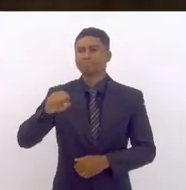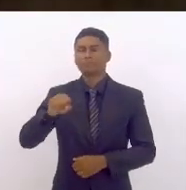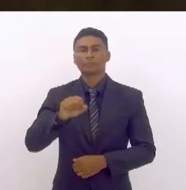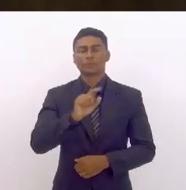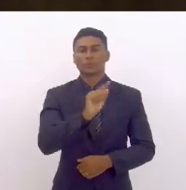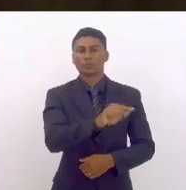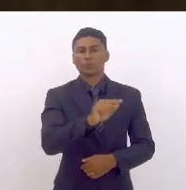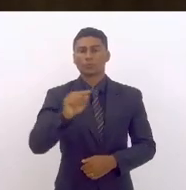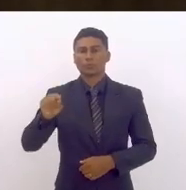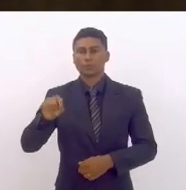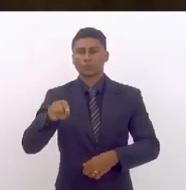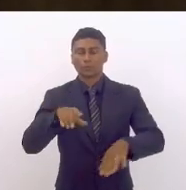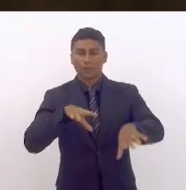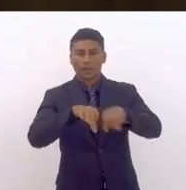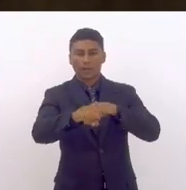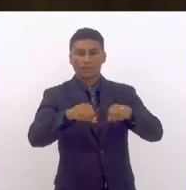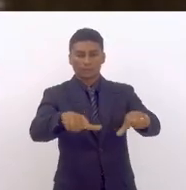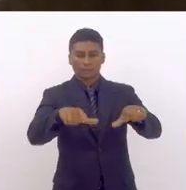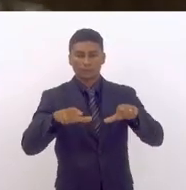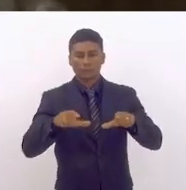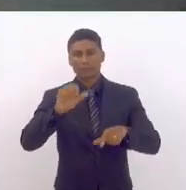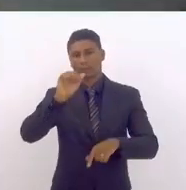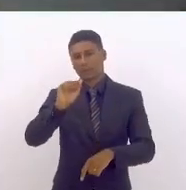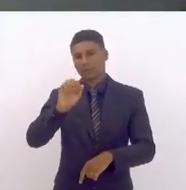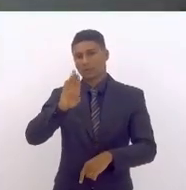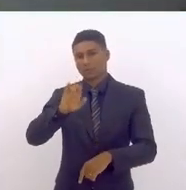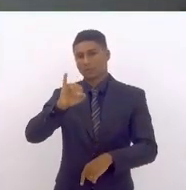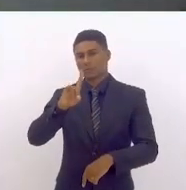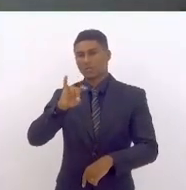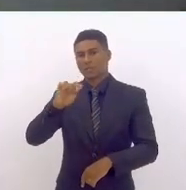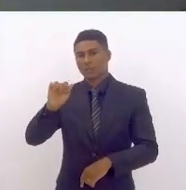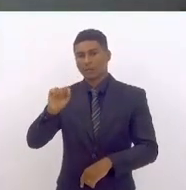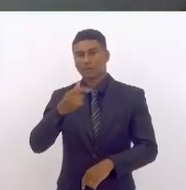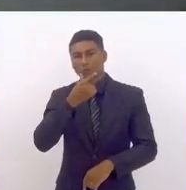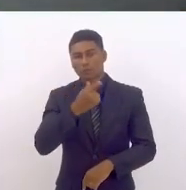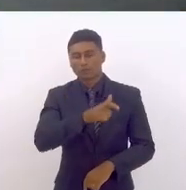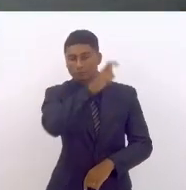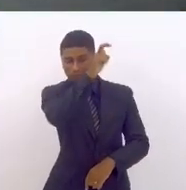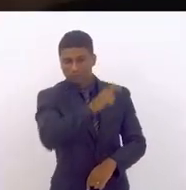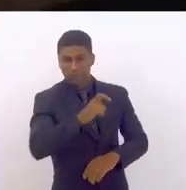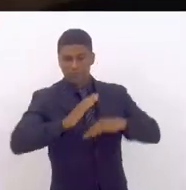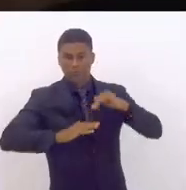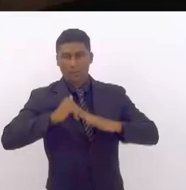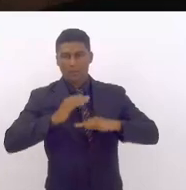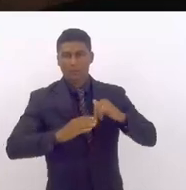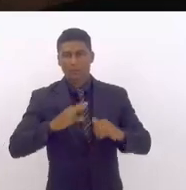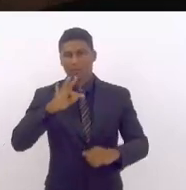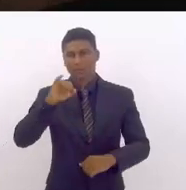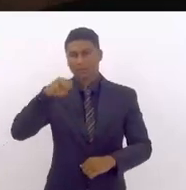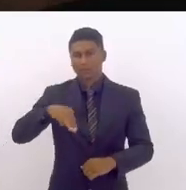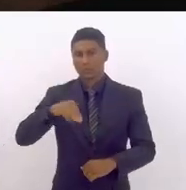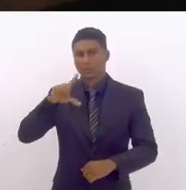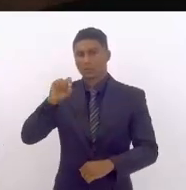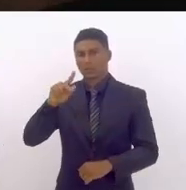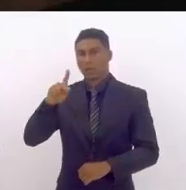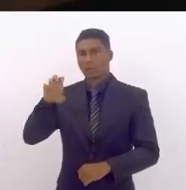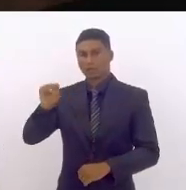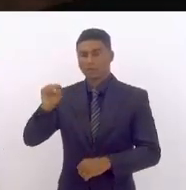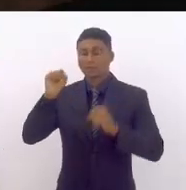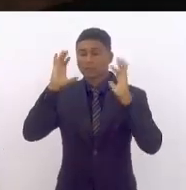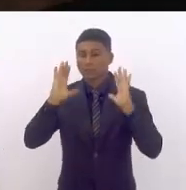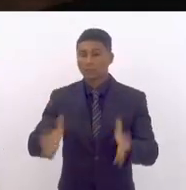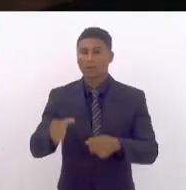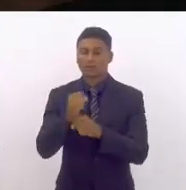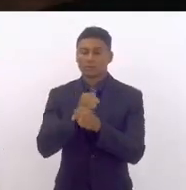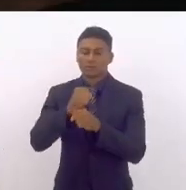ao diploma Abdias do Nascimento, ao jornalista Tim Lopes. Fazem 20 anos, senhora